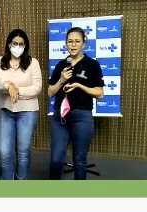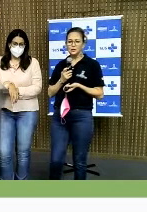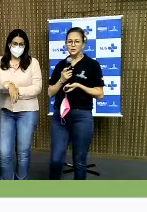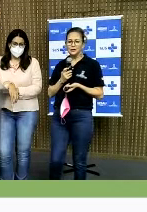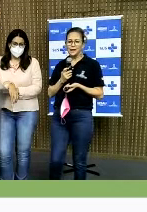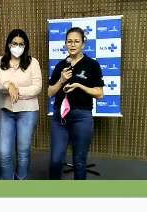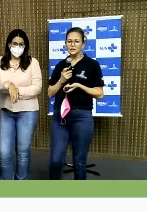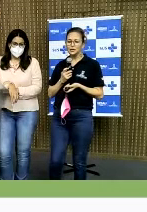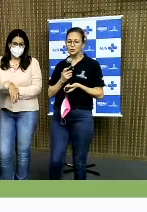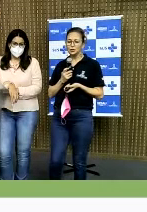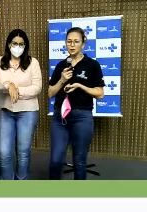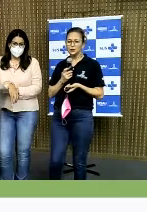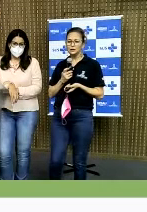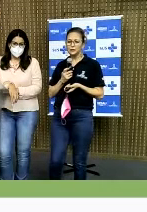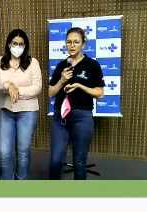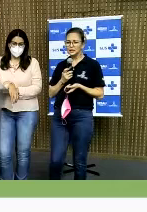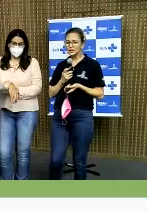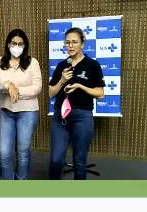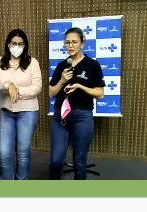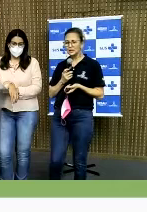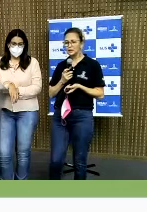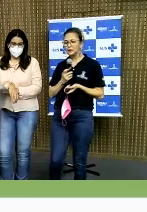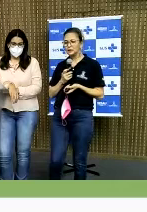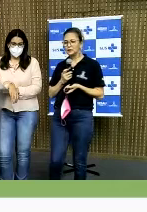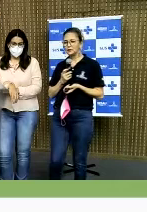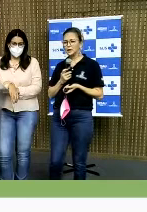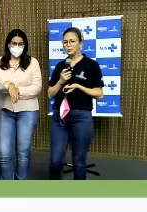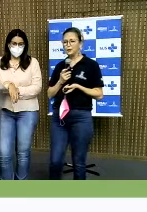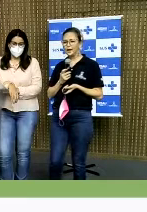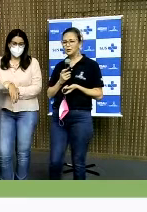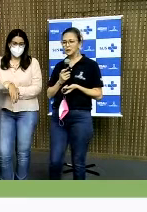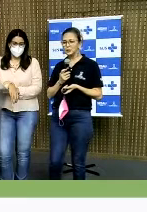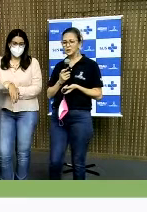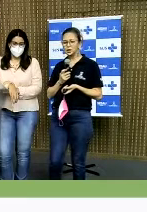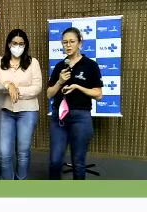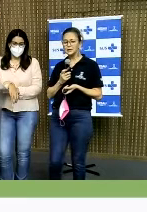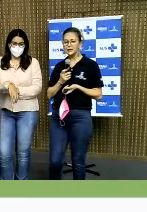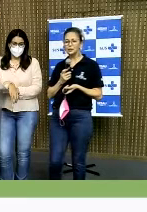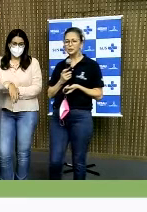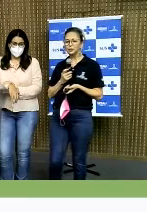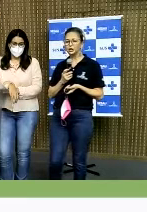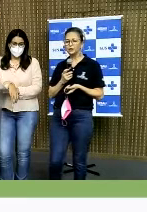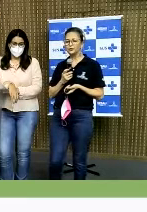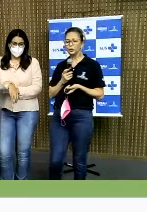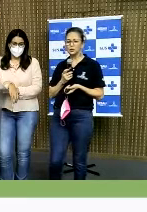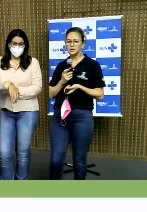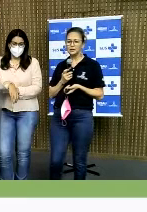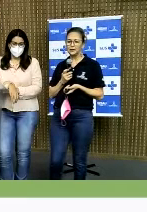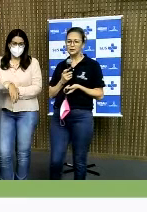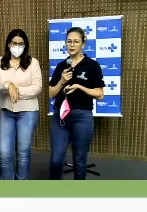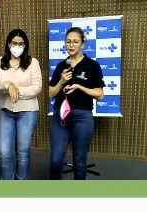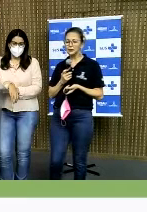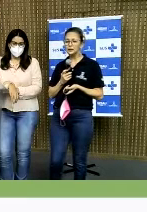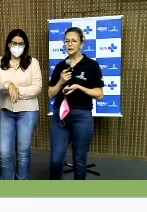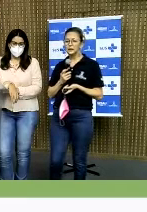Consultas mais solicitadas, radiologia, 36, tempo médio, 14 dias. Endodontia, foram